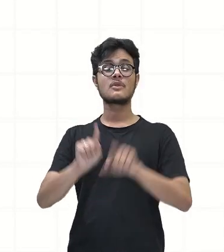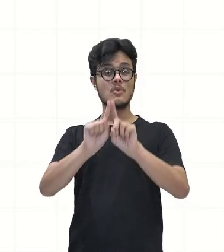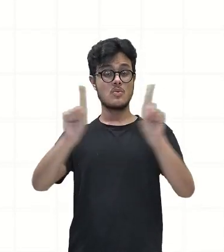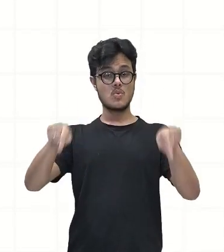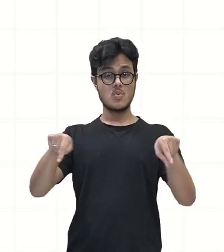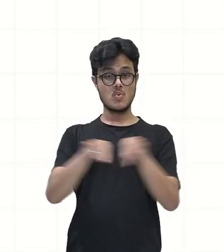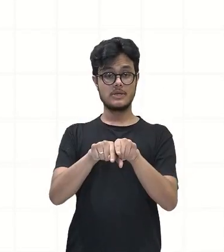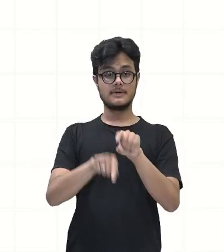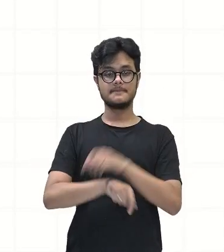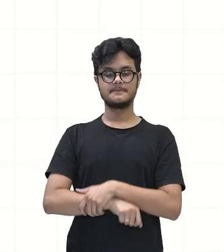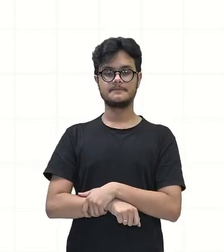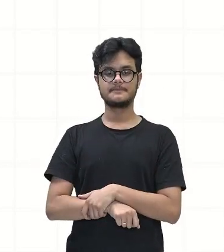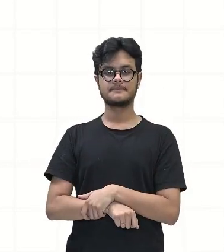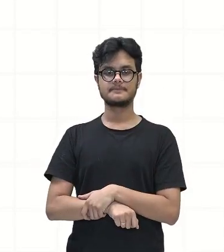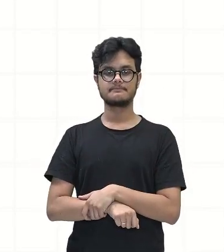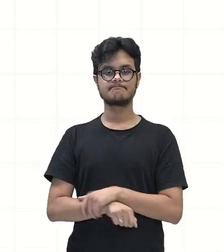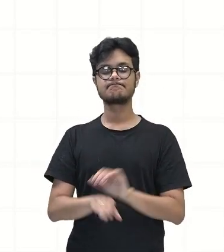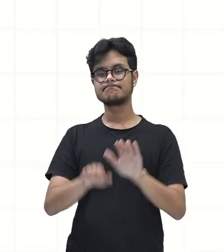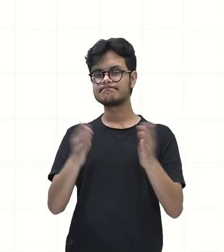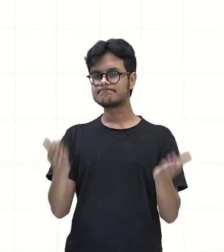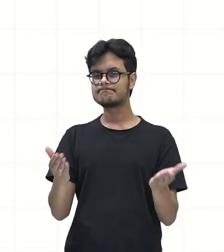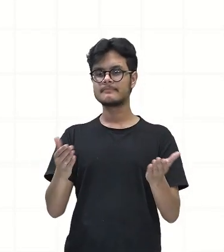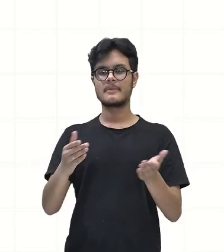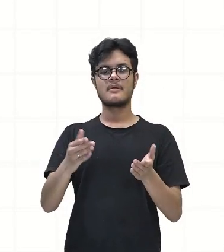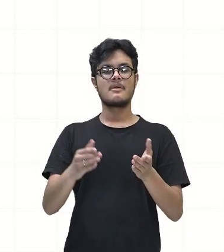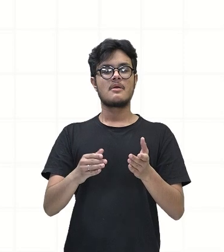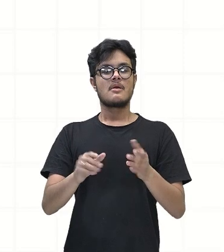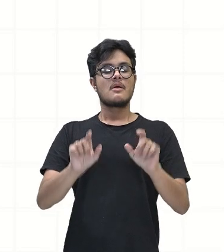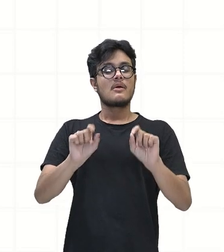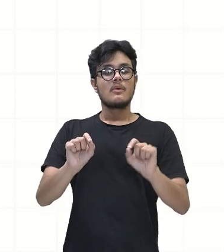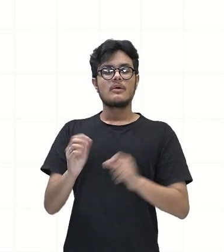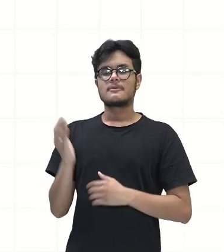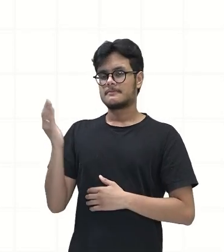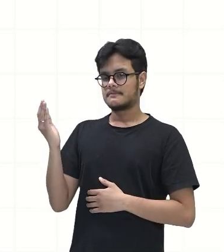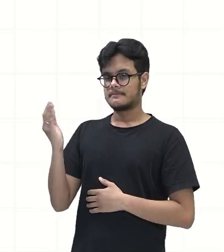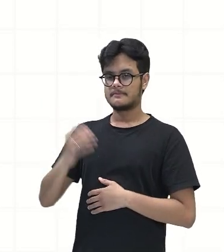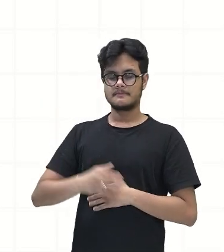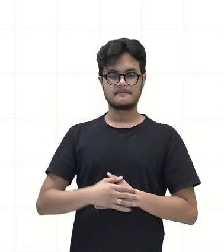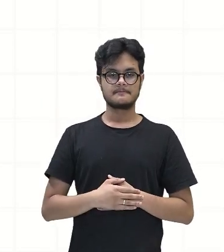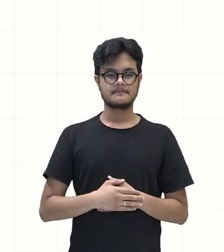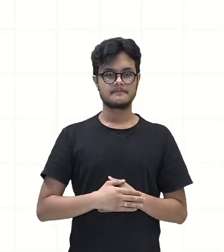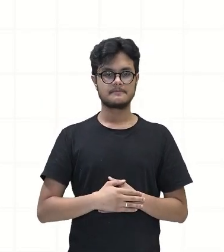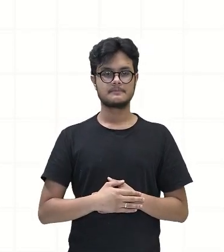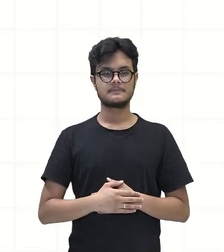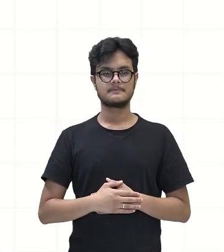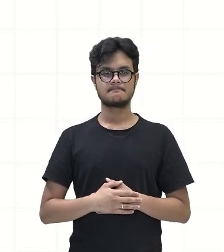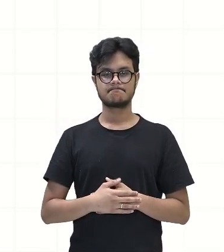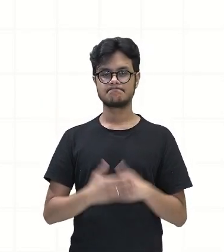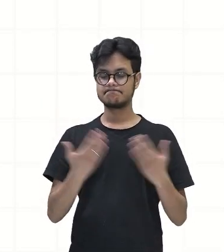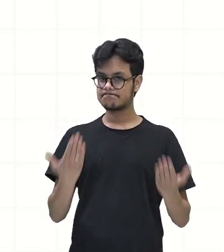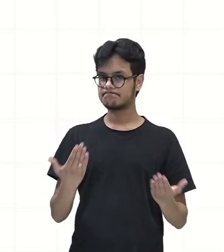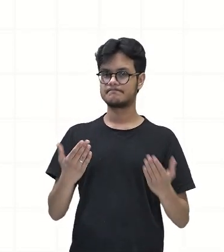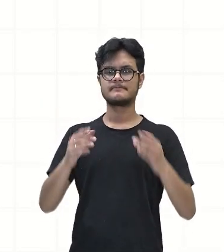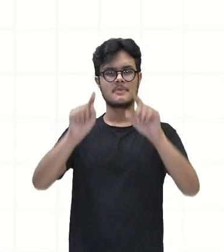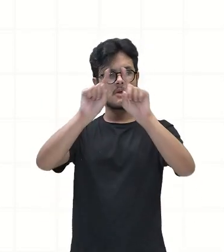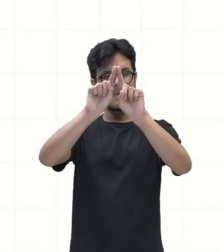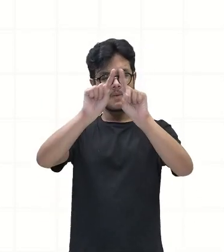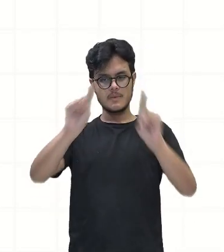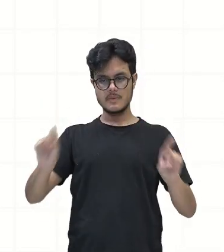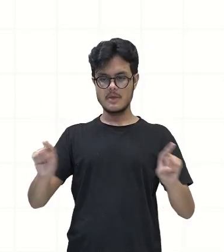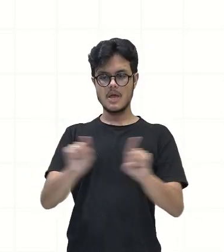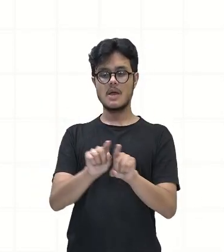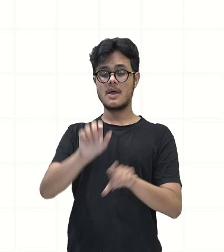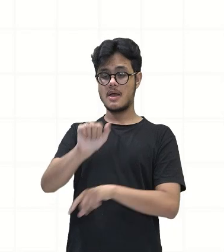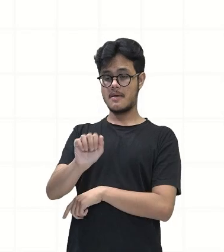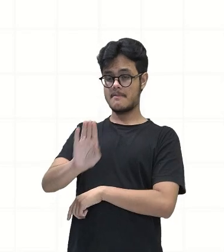quadrado. Aí, aqui, para finalizar, eu tenho aqui, ó, os lados de um triângulo